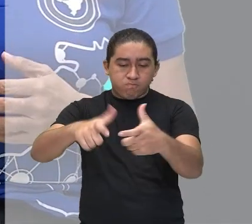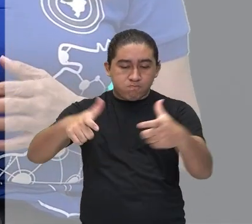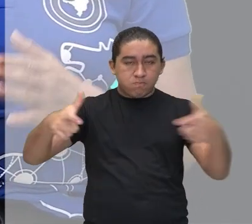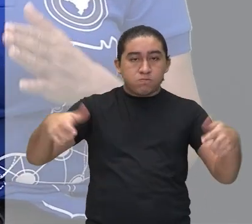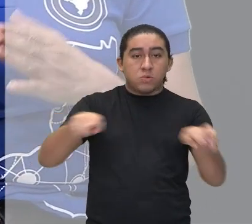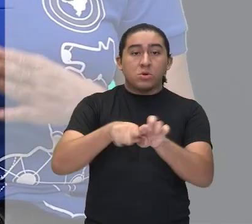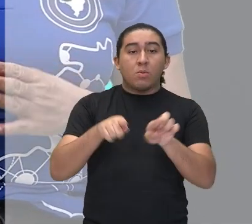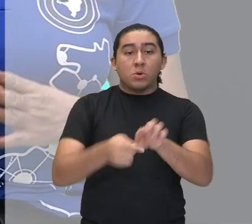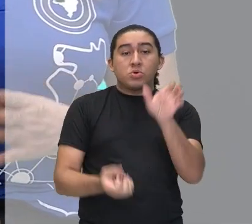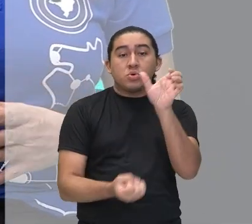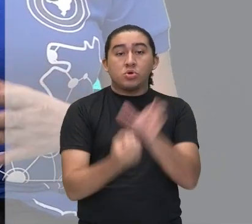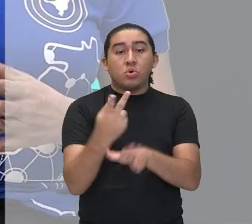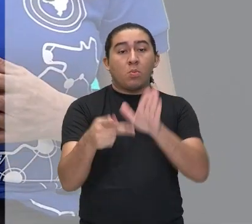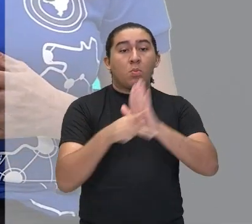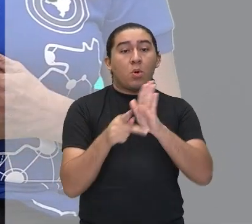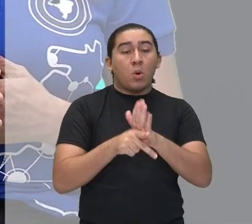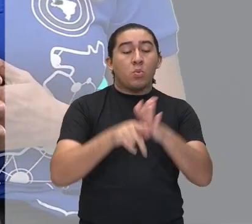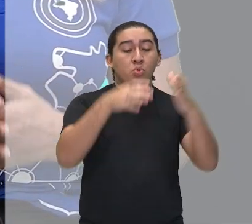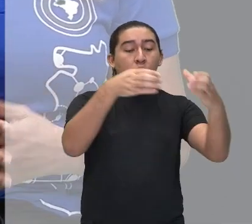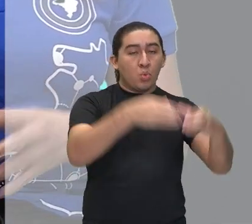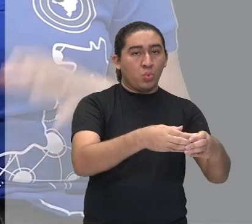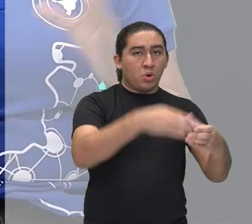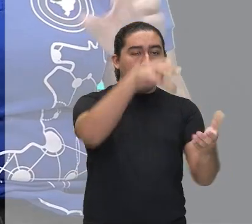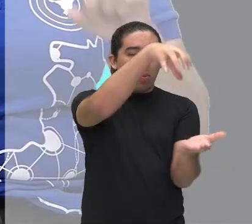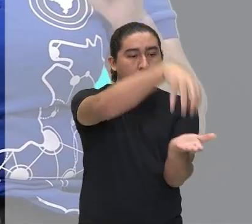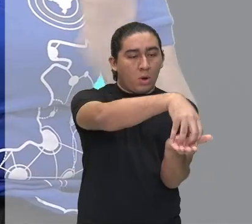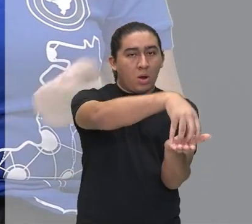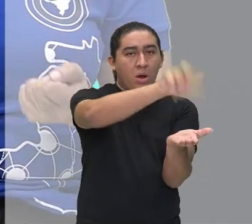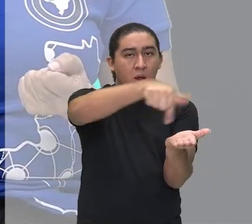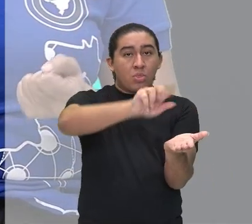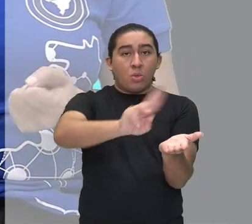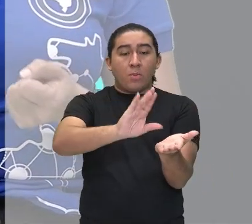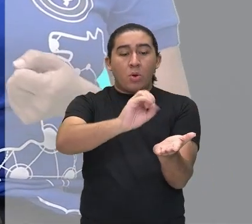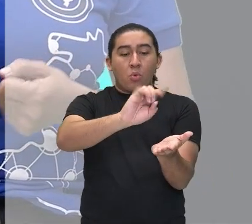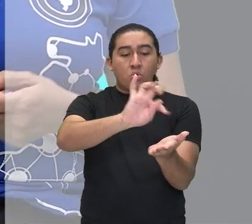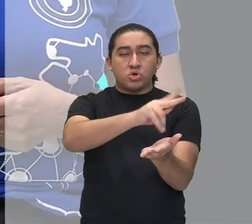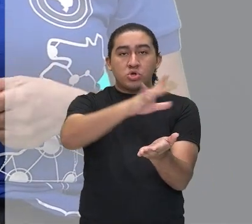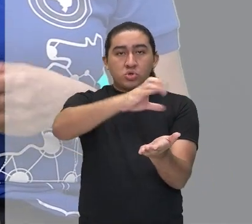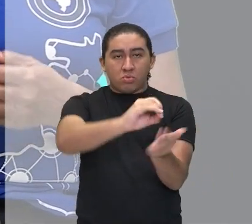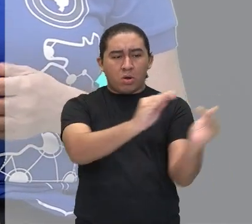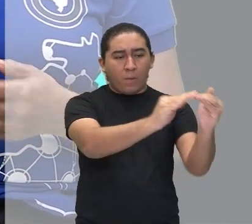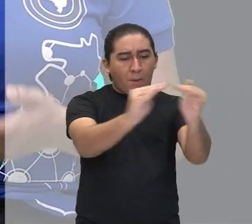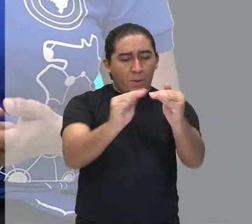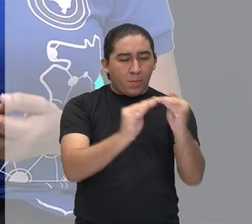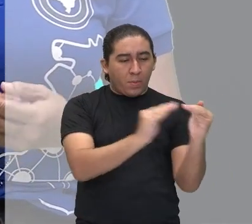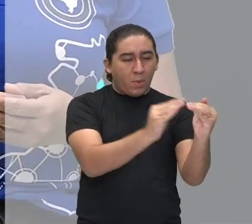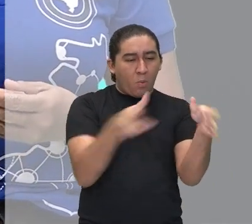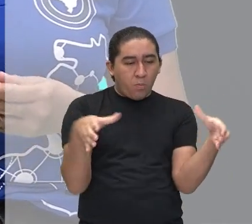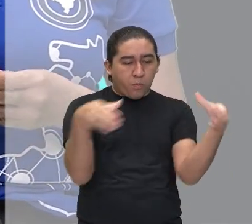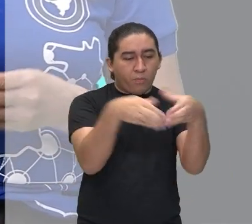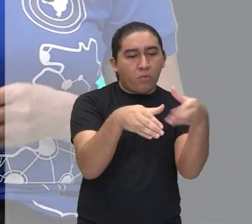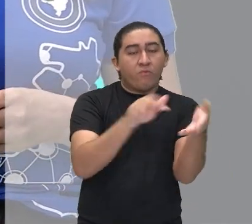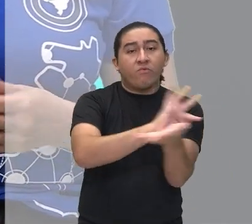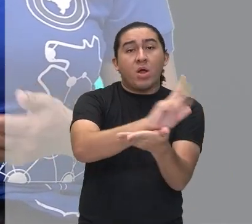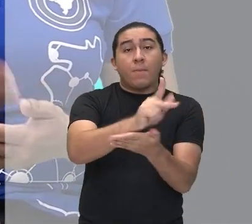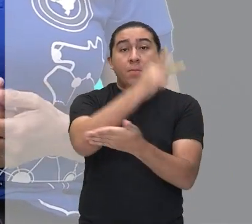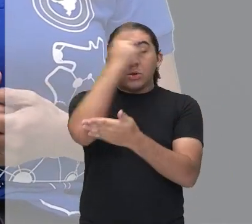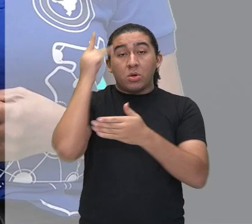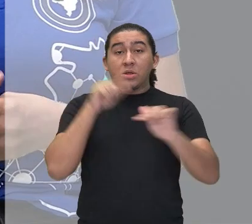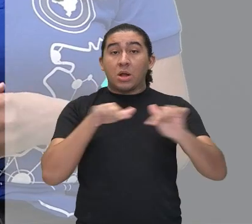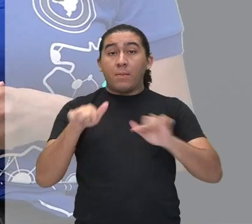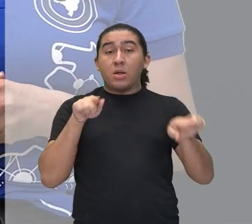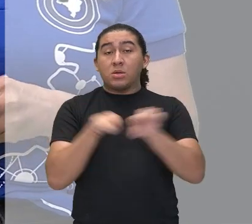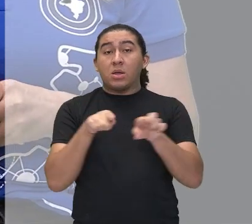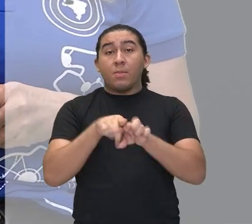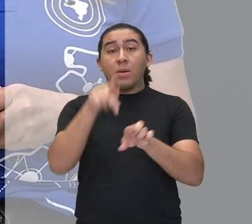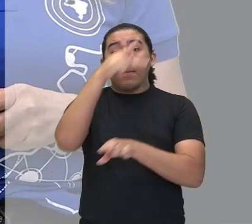o aparecimento de núcleos habitacionais, chamado de cortiço, onde se aglomeravam trabalhadores e gente